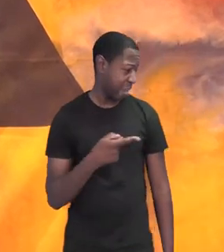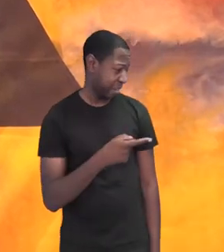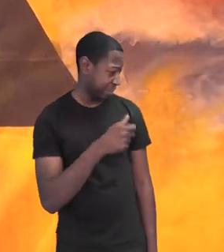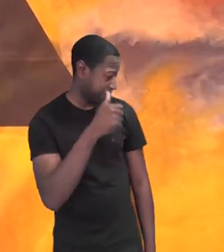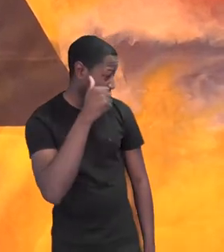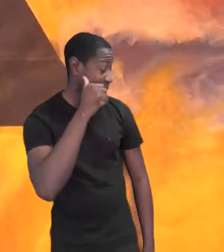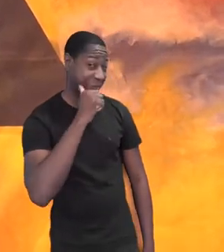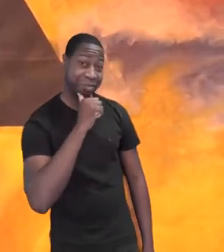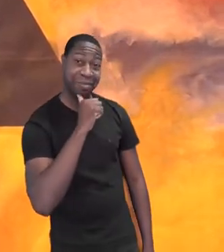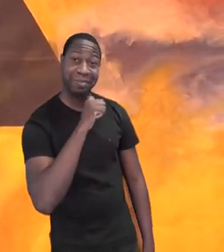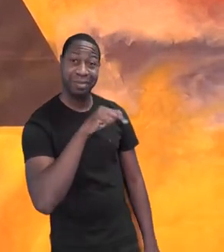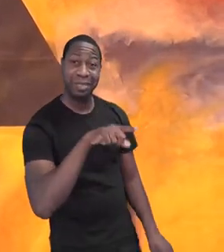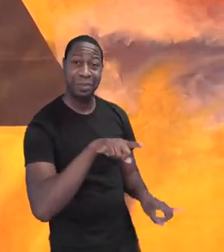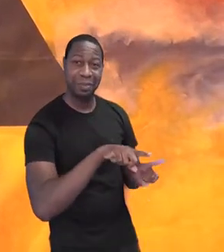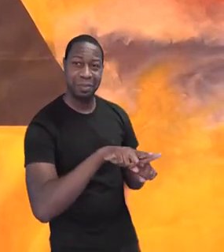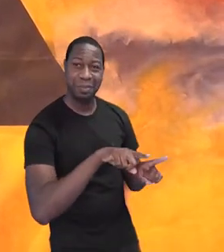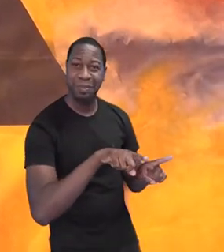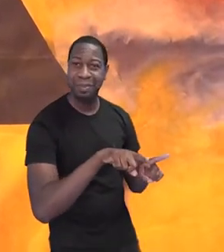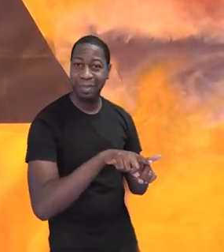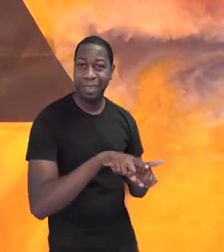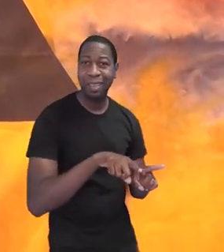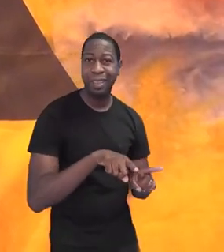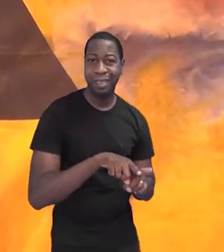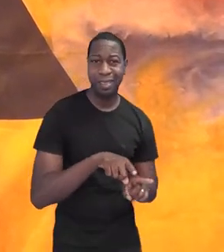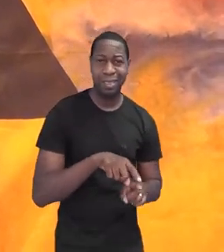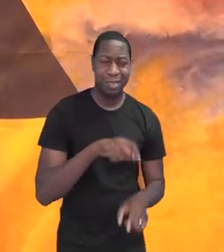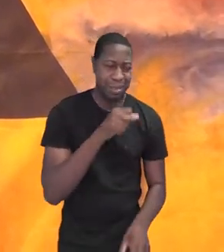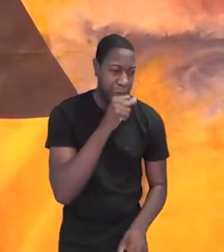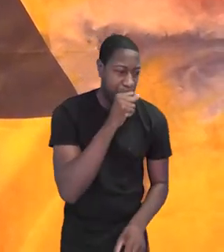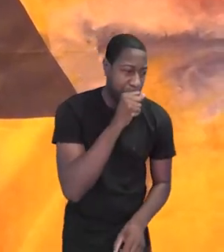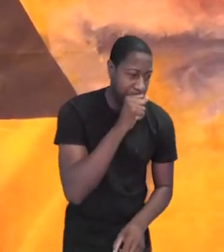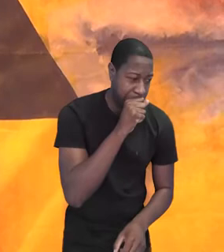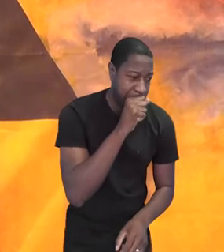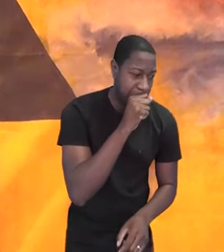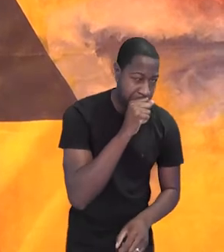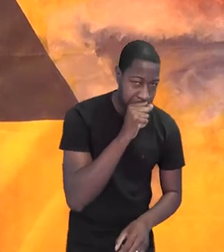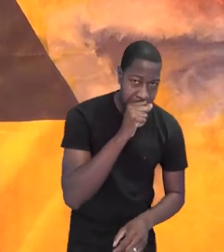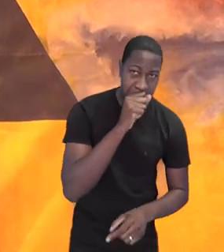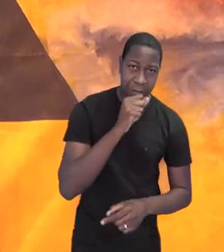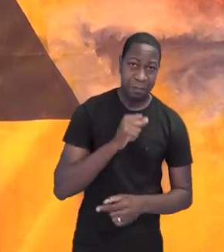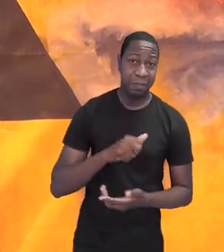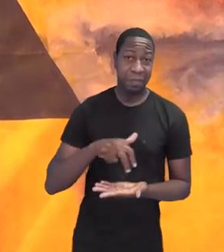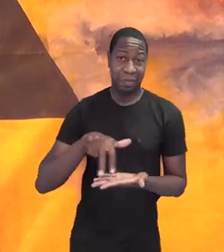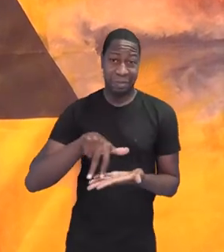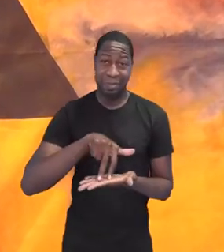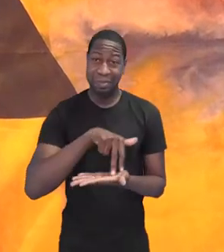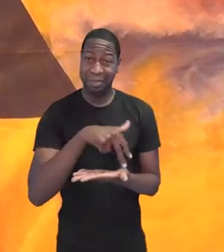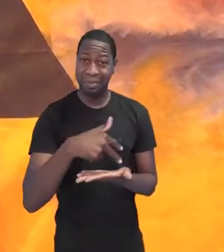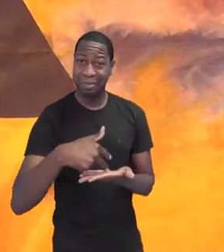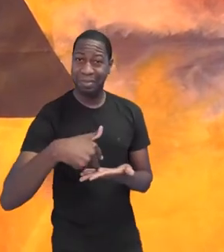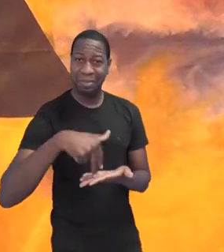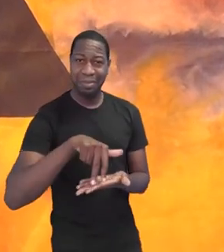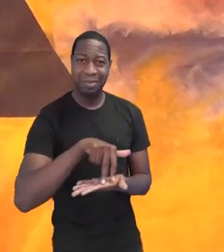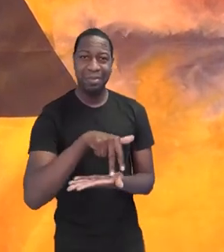Ela dançava porque tossia, outros dançam de